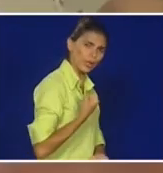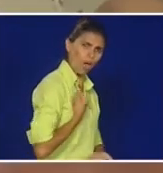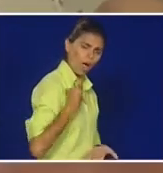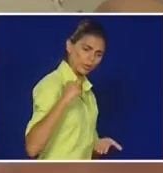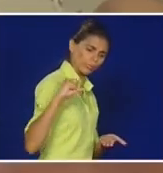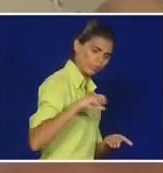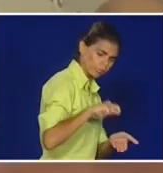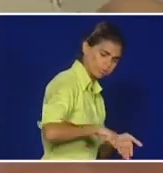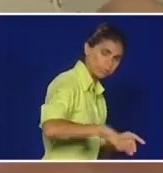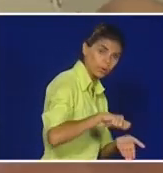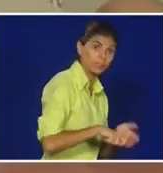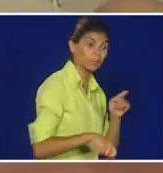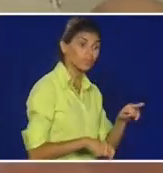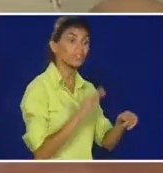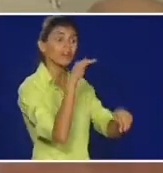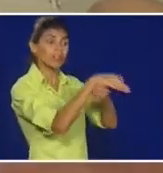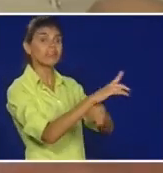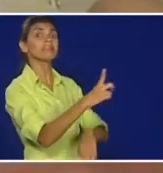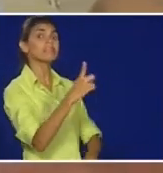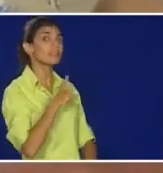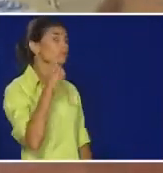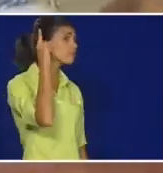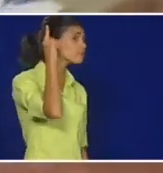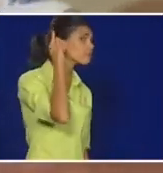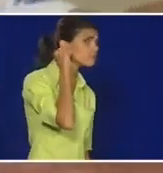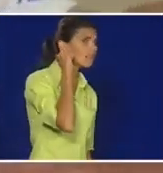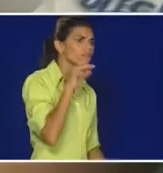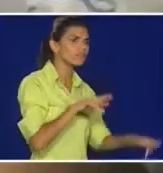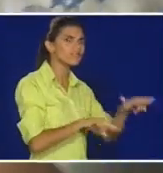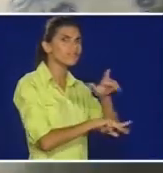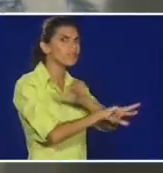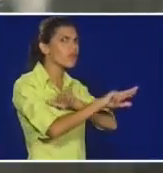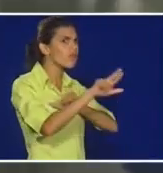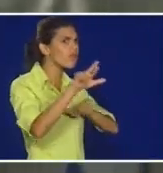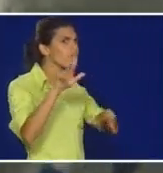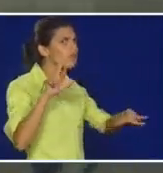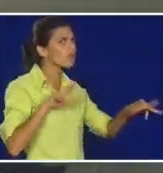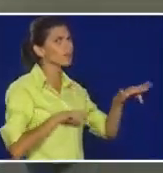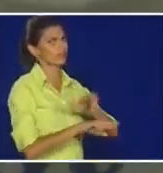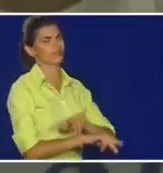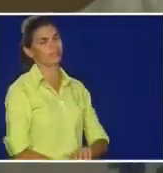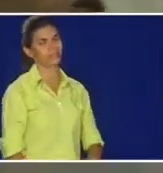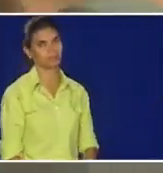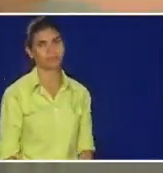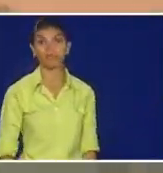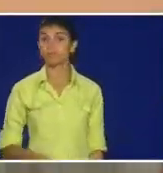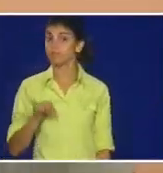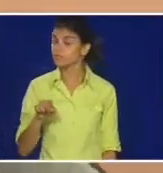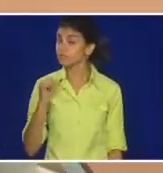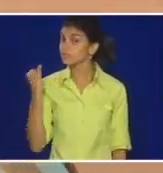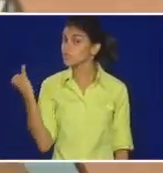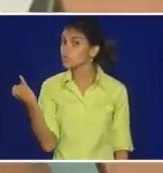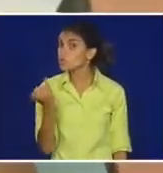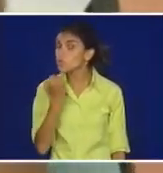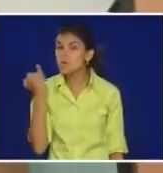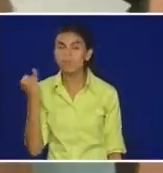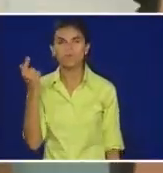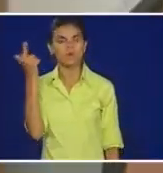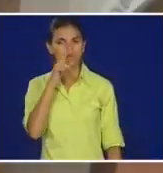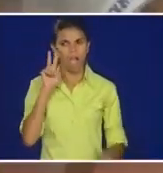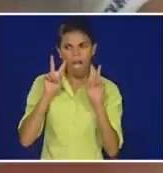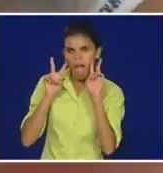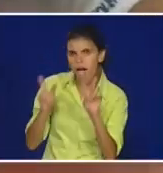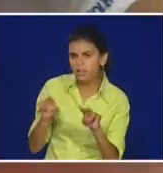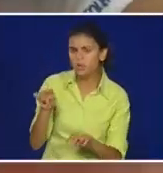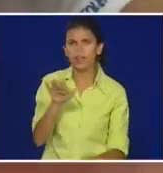perdas auditivas de diferentes graus. É muito importante estar atento às crianças que